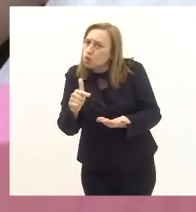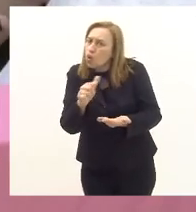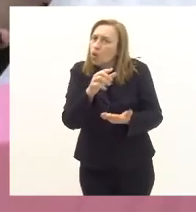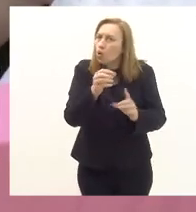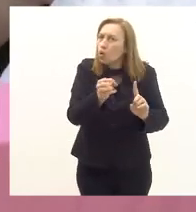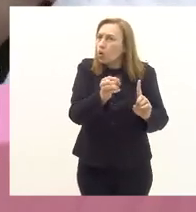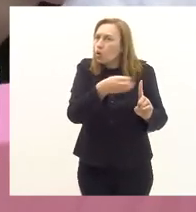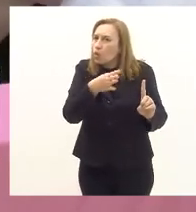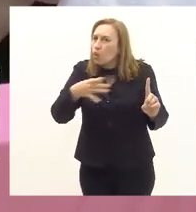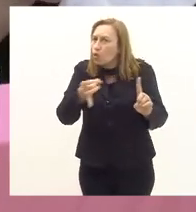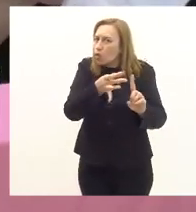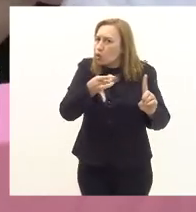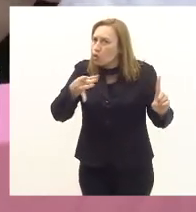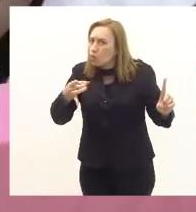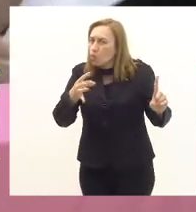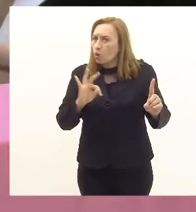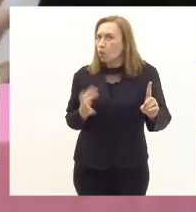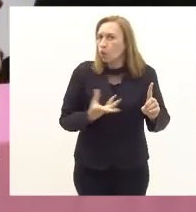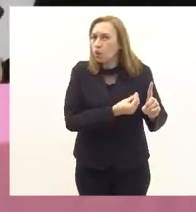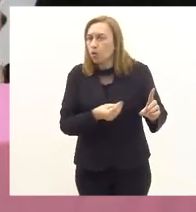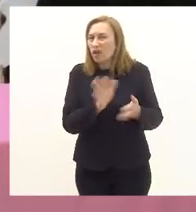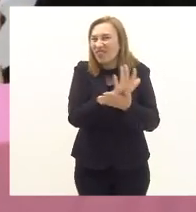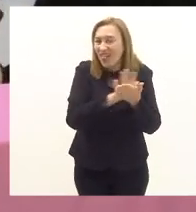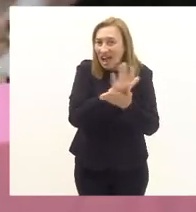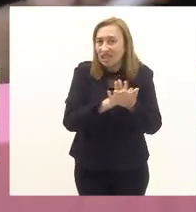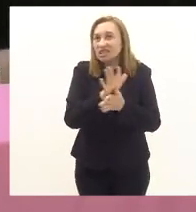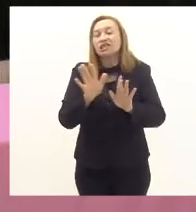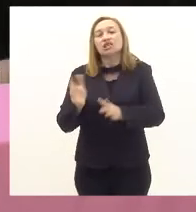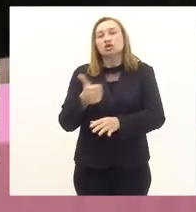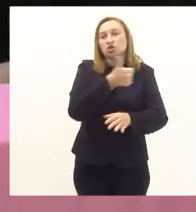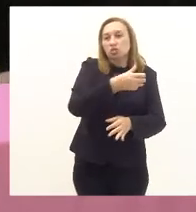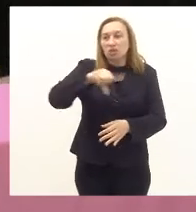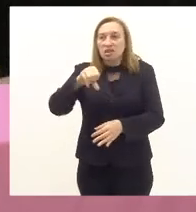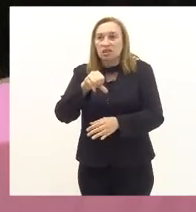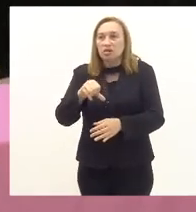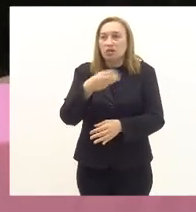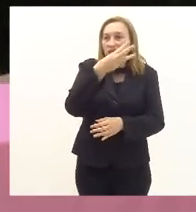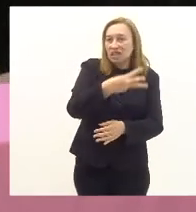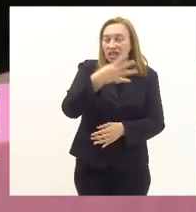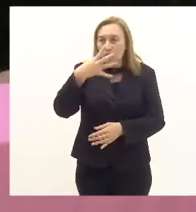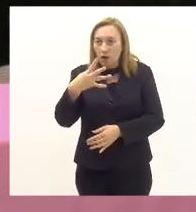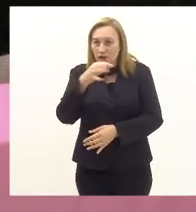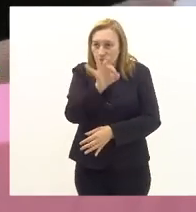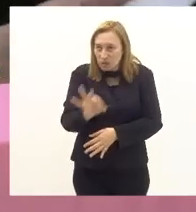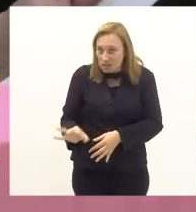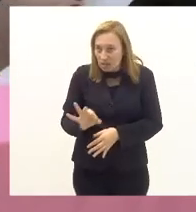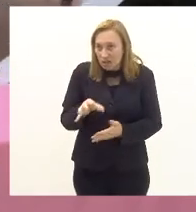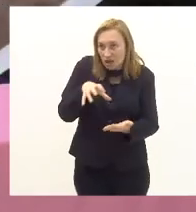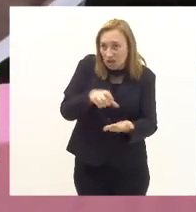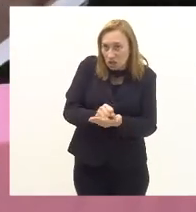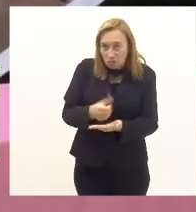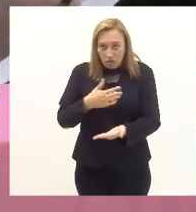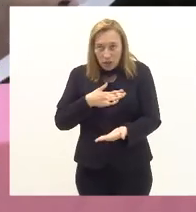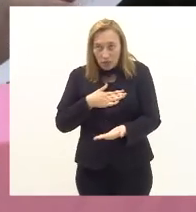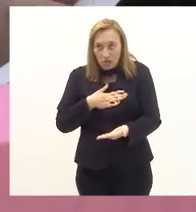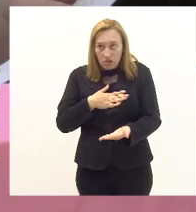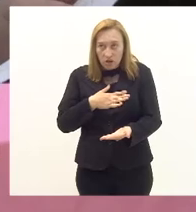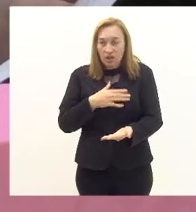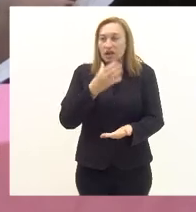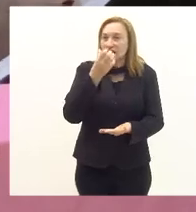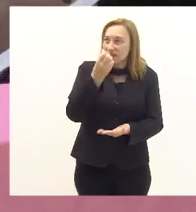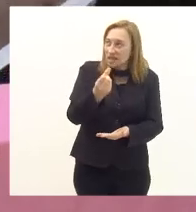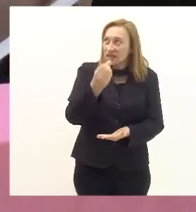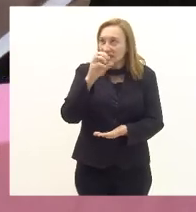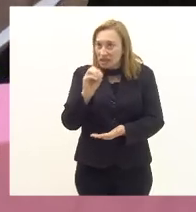homofobia, lesbofobia, nem transfobia, tá? Em 2019, foram 34% dos meus registros, que equivale a